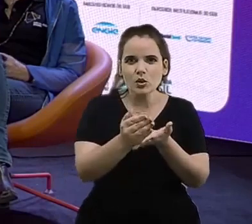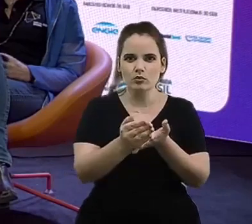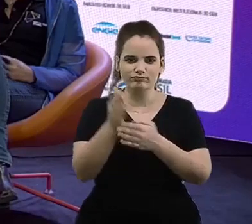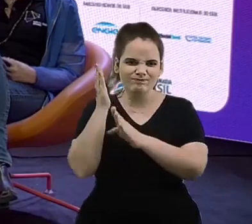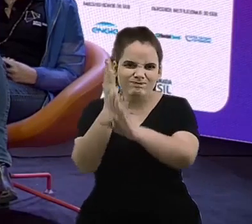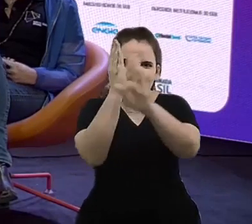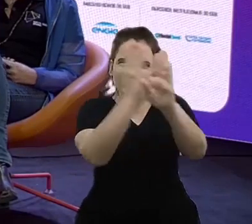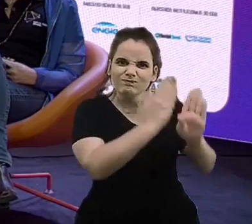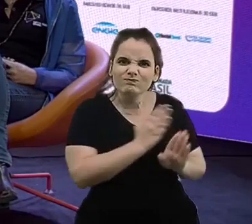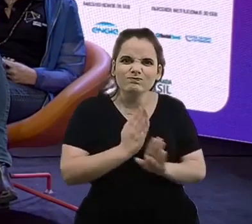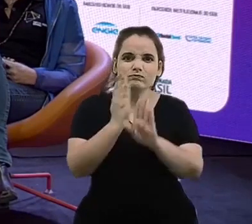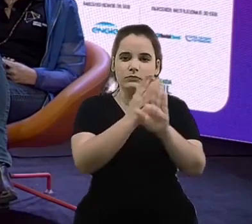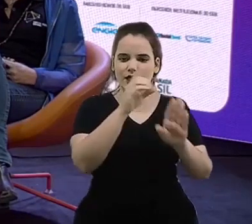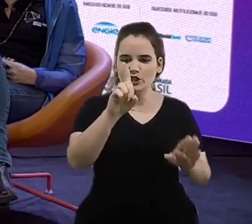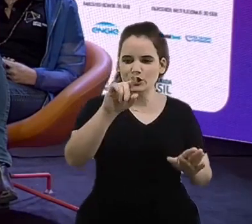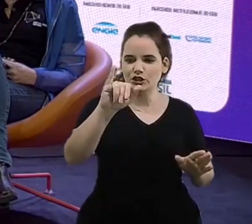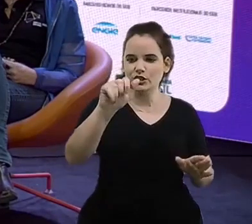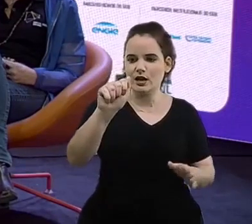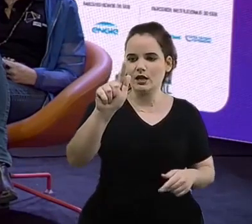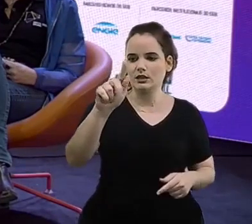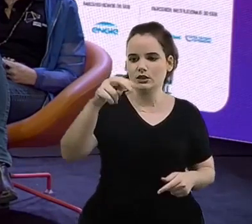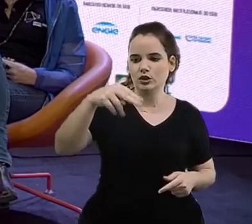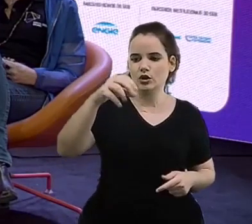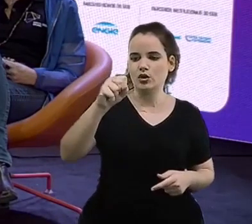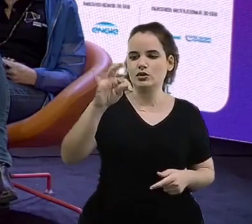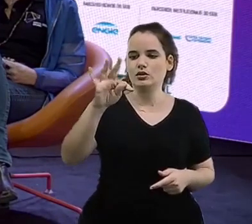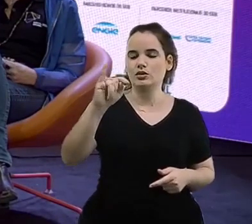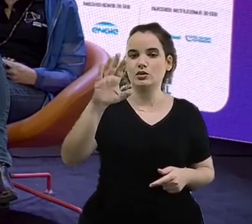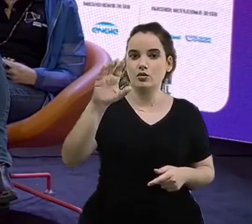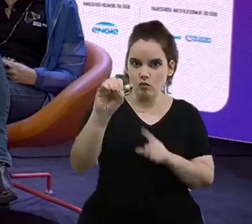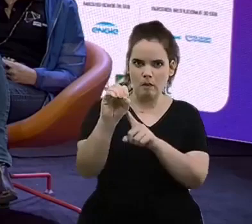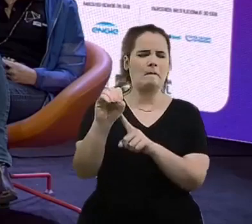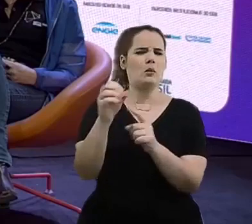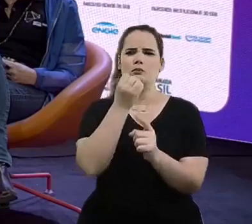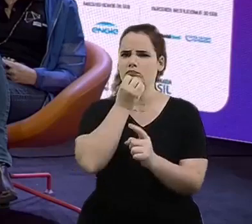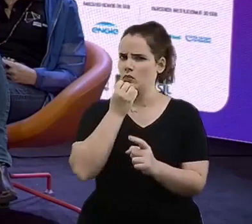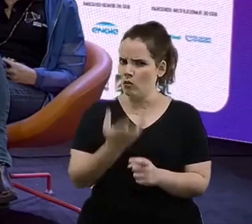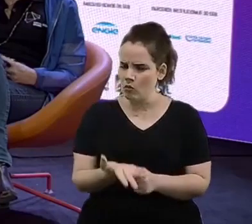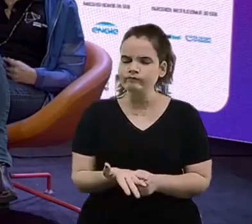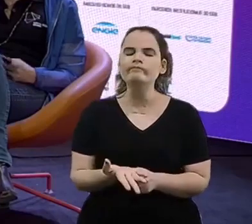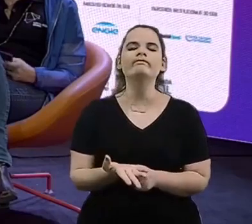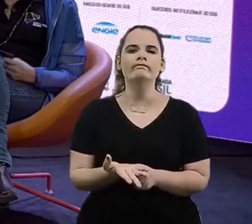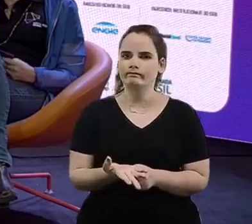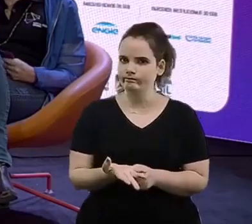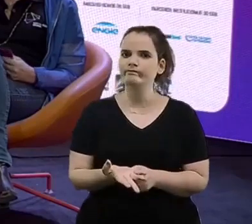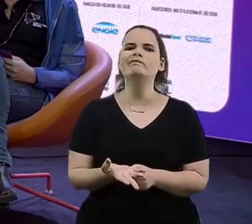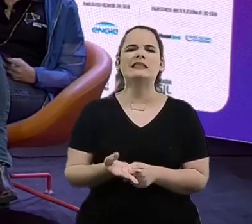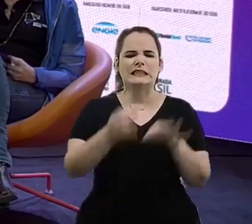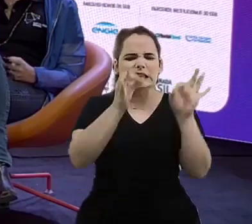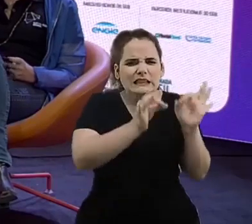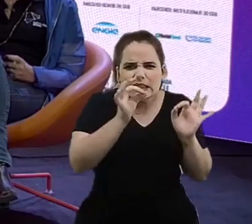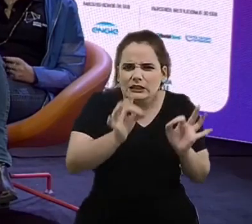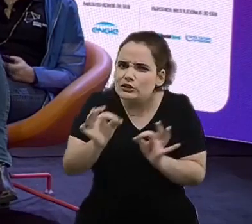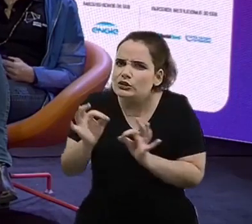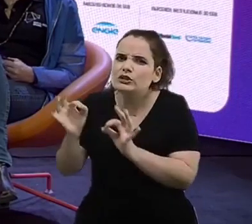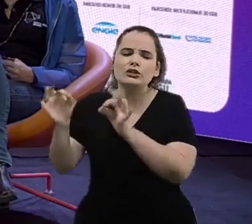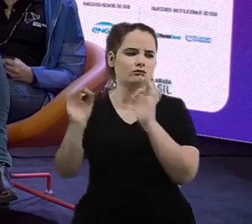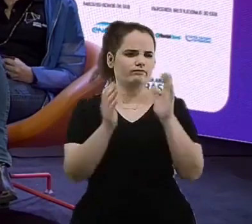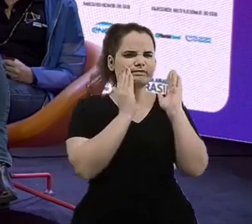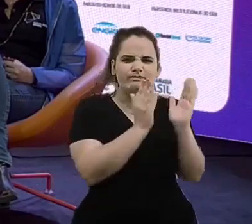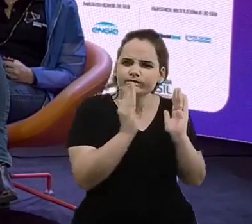a Data Science Brigade faz nos clientes, que a gente faz com qualquer um. Então, vocês fizeram assim, ó, tudo certinho, tudo muito bem elaborado, parabéns para